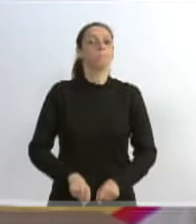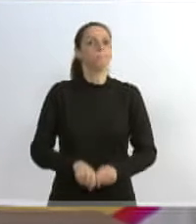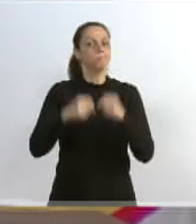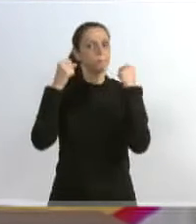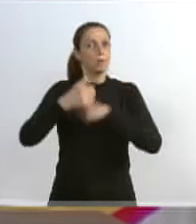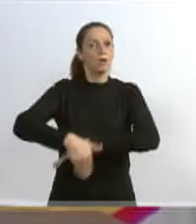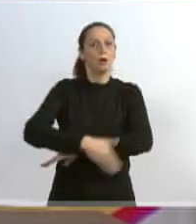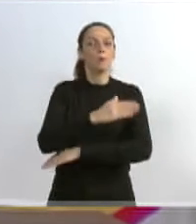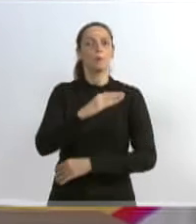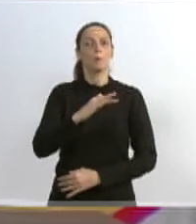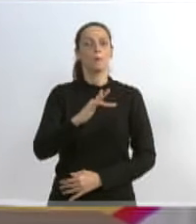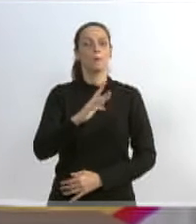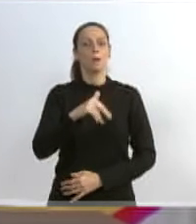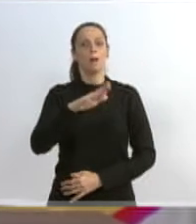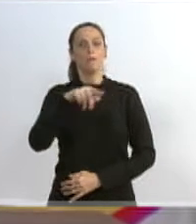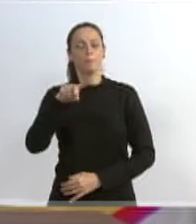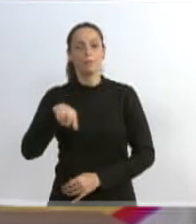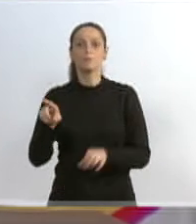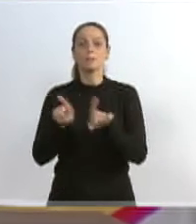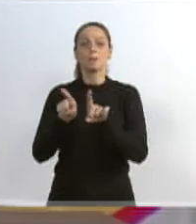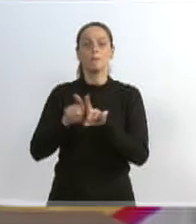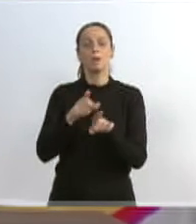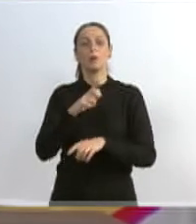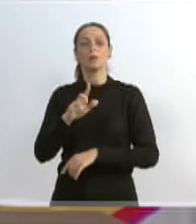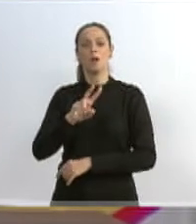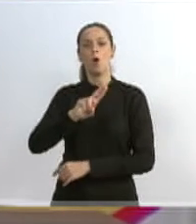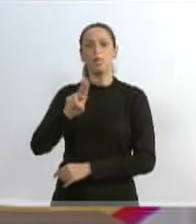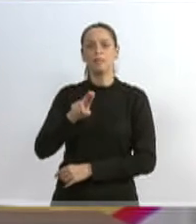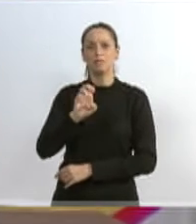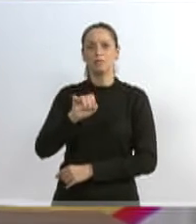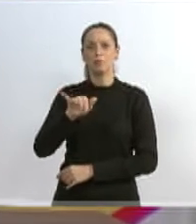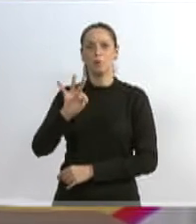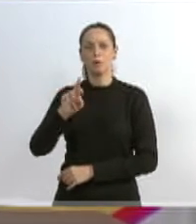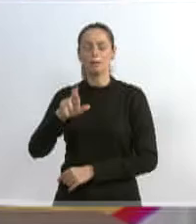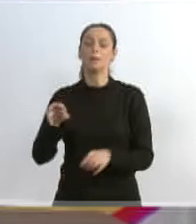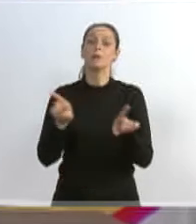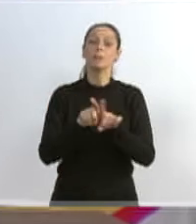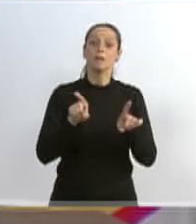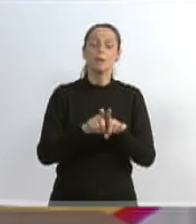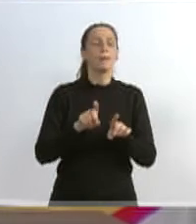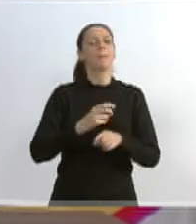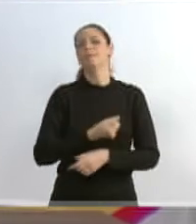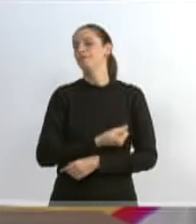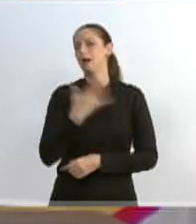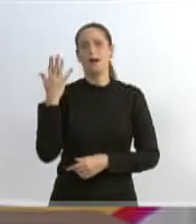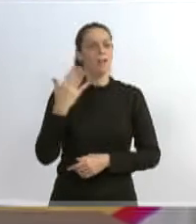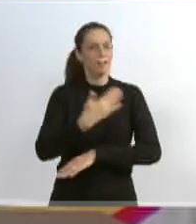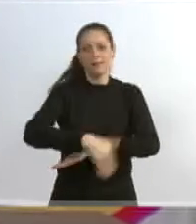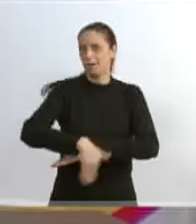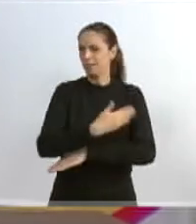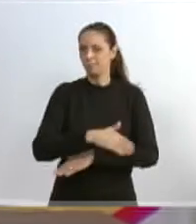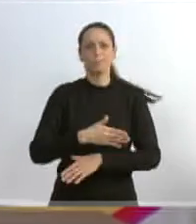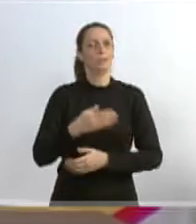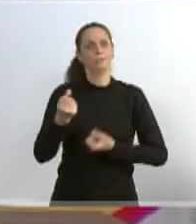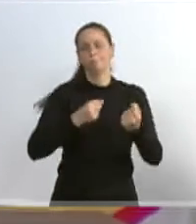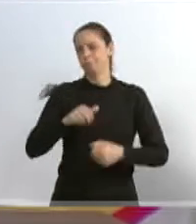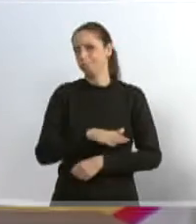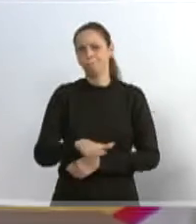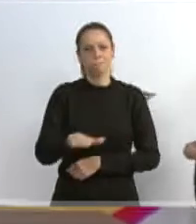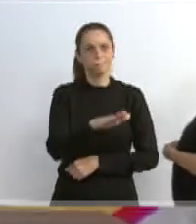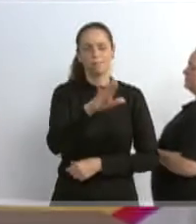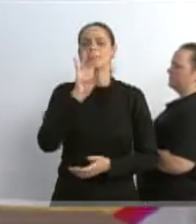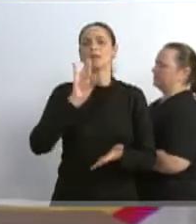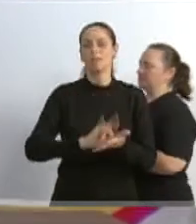franz muller mas na rua josé hauer na mesma forma na rua bahia é na região norte na rua promovido em várias ruas que a gente circula pelos bairros da cidade que não